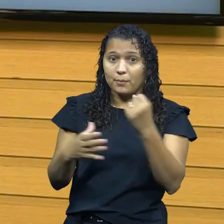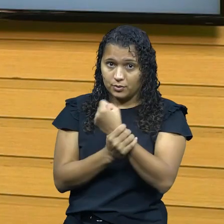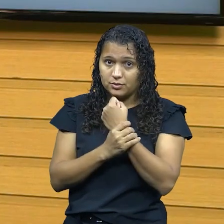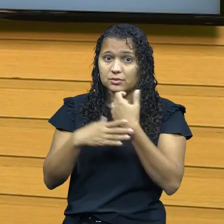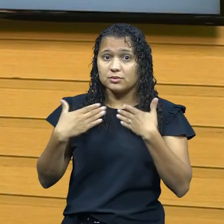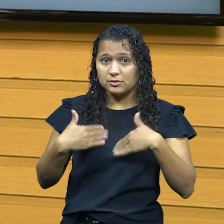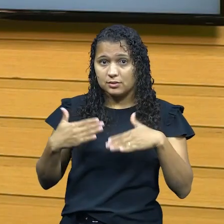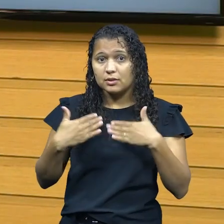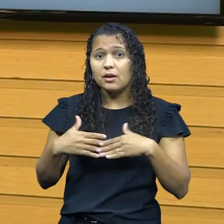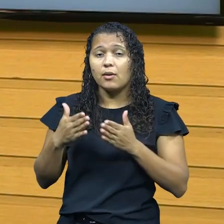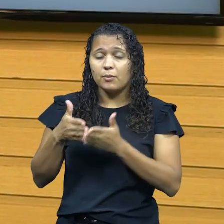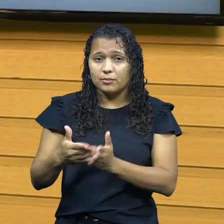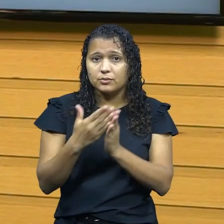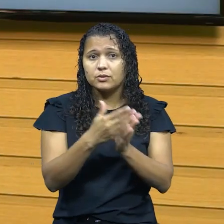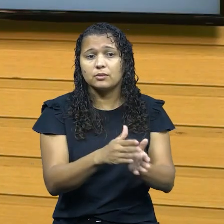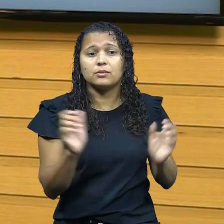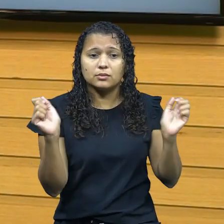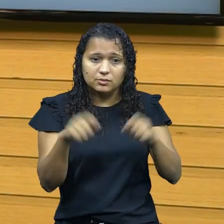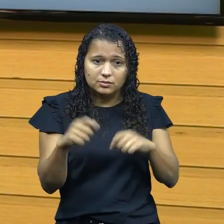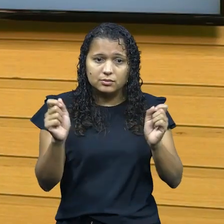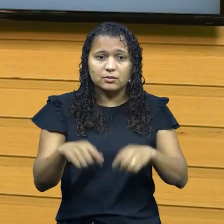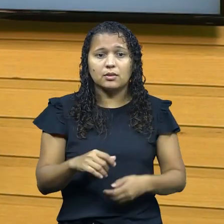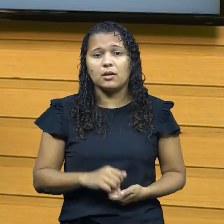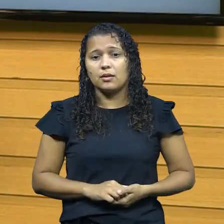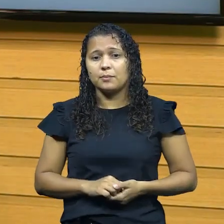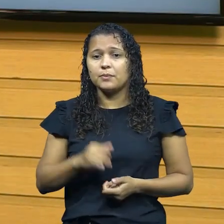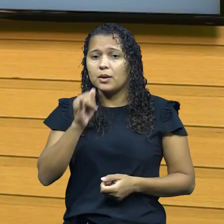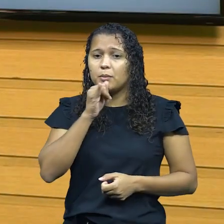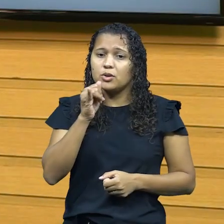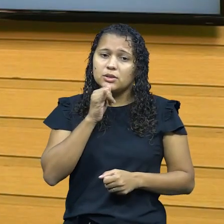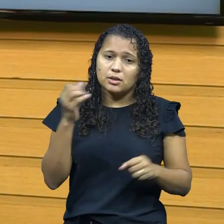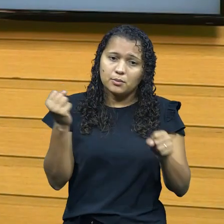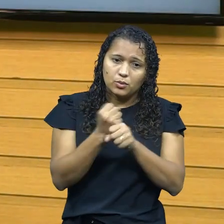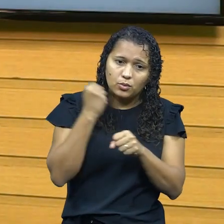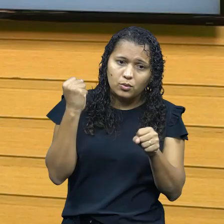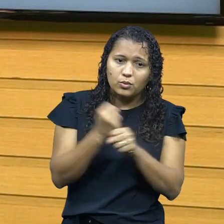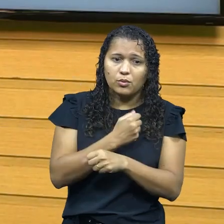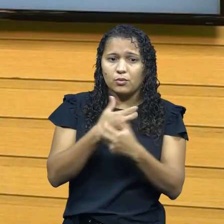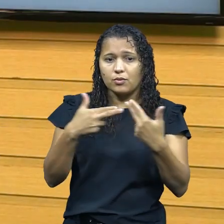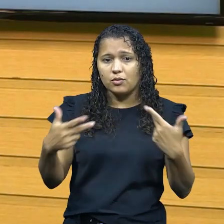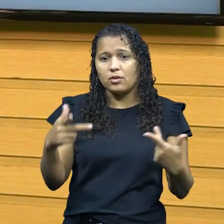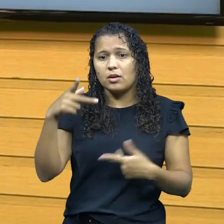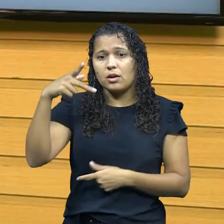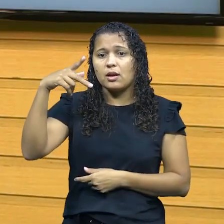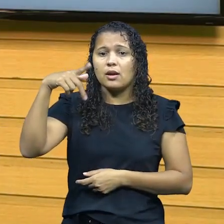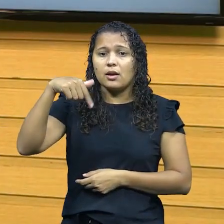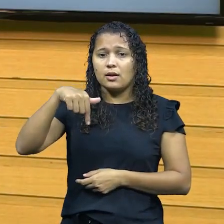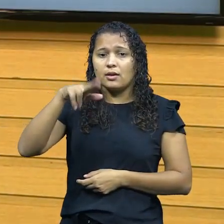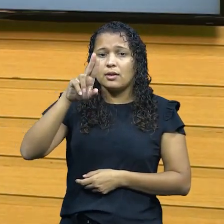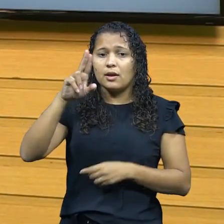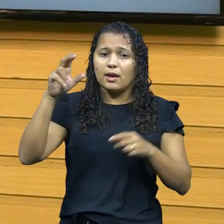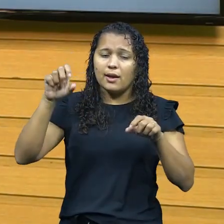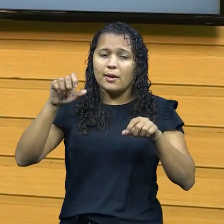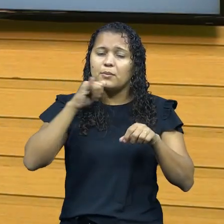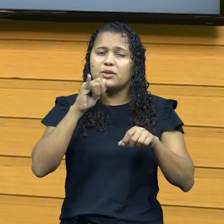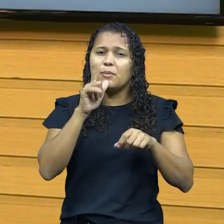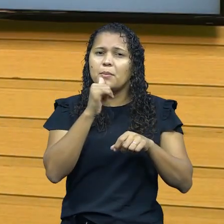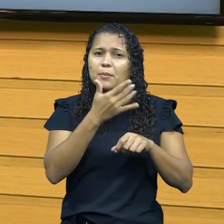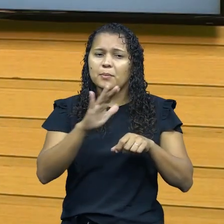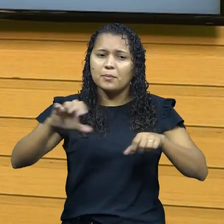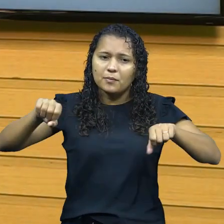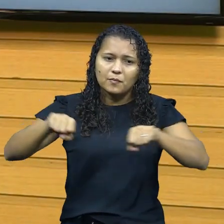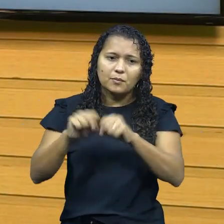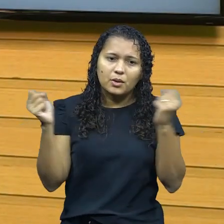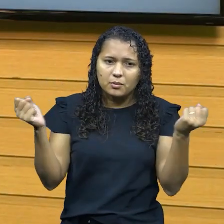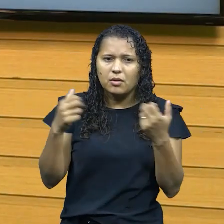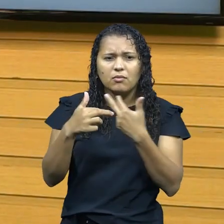calmo para receber embarcações, né? Então a gente pode construir obras de defensa como quebra-mares, moles, espigões,